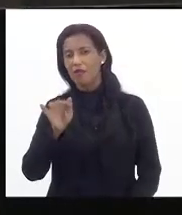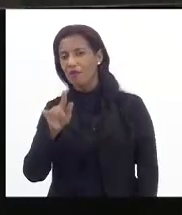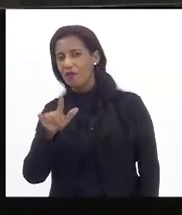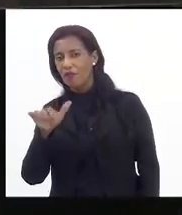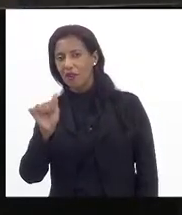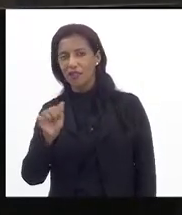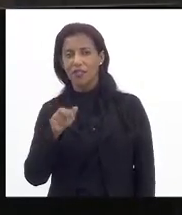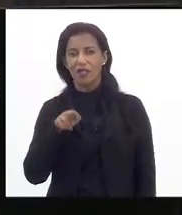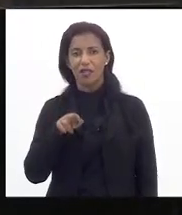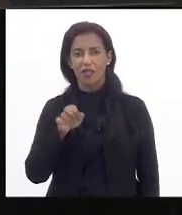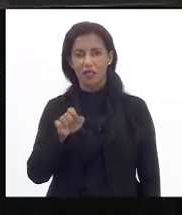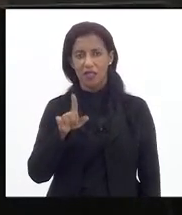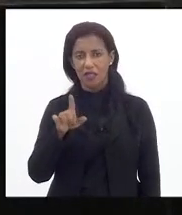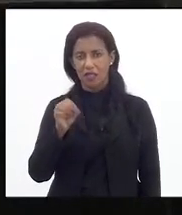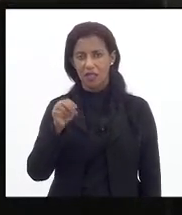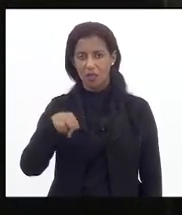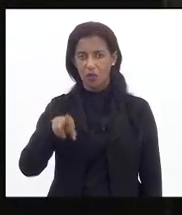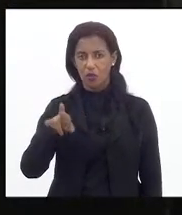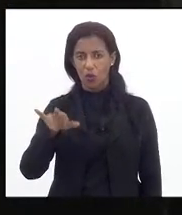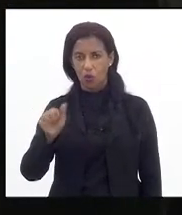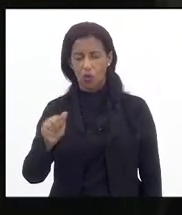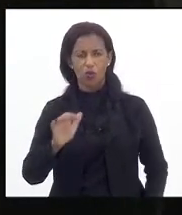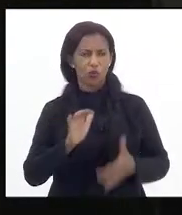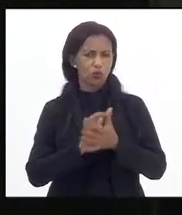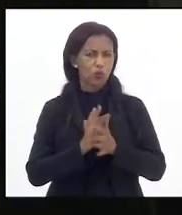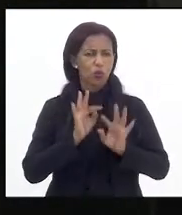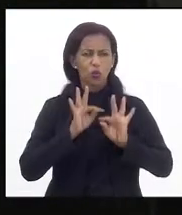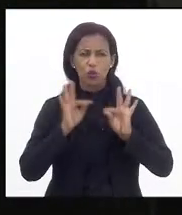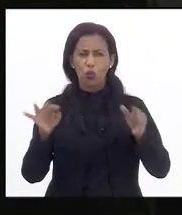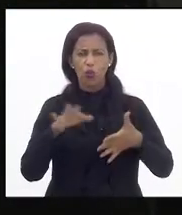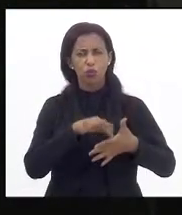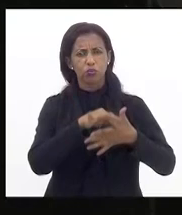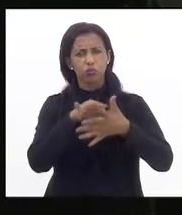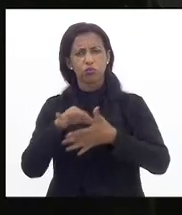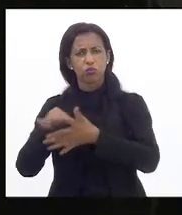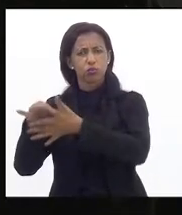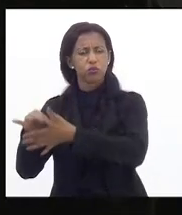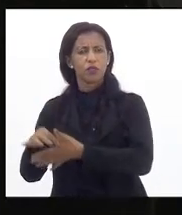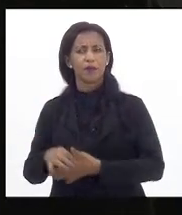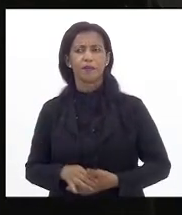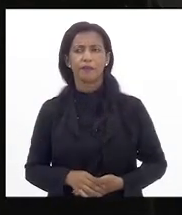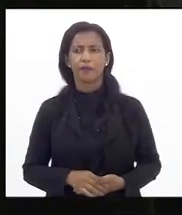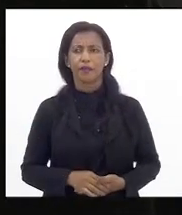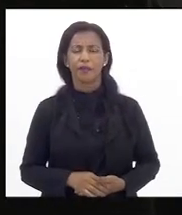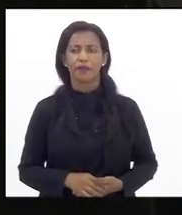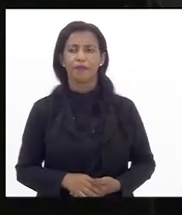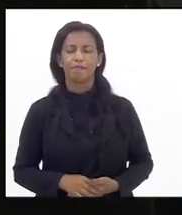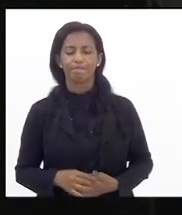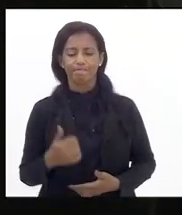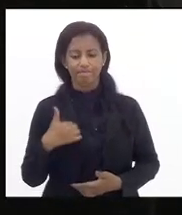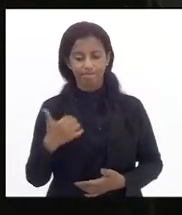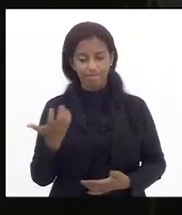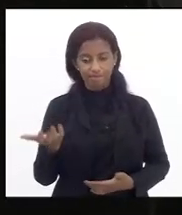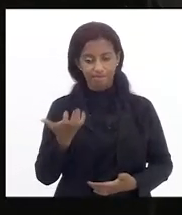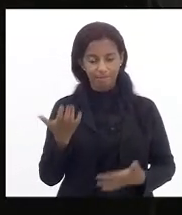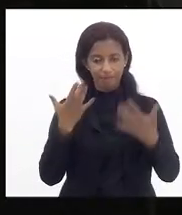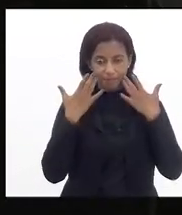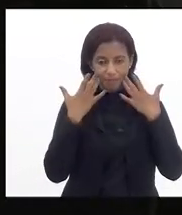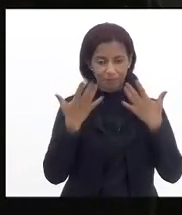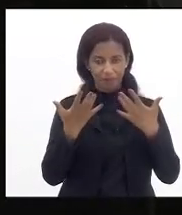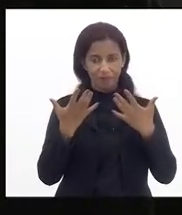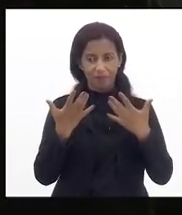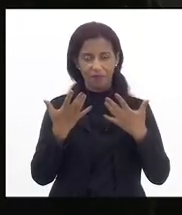Nelson Rocha cumprimento a todas as autoridades eu queria claramente me